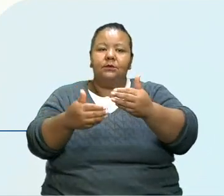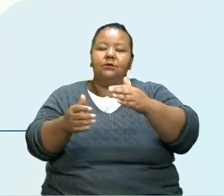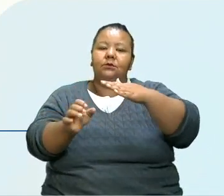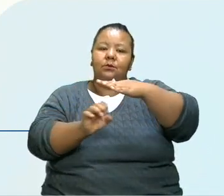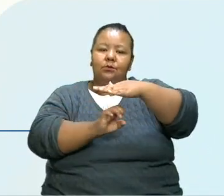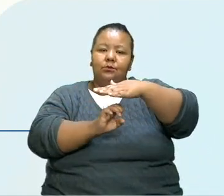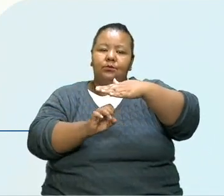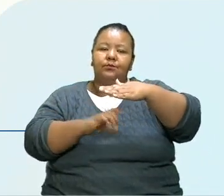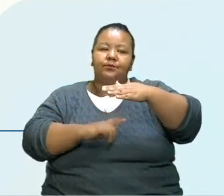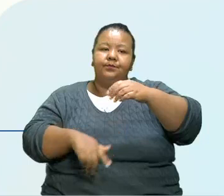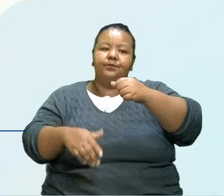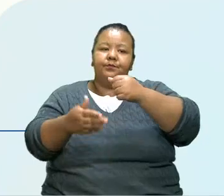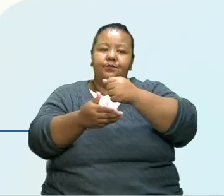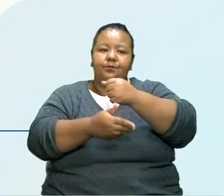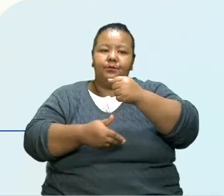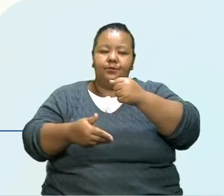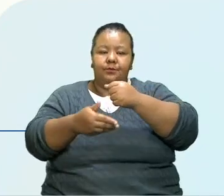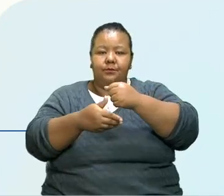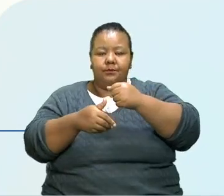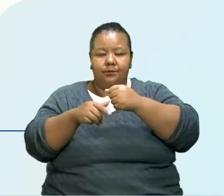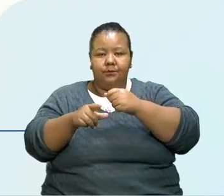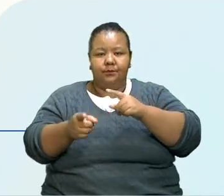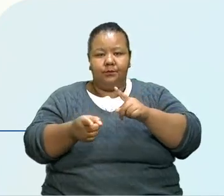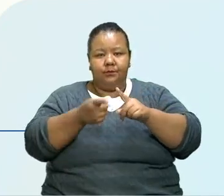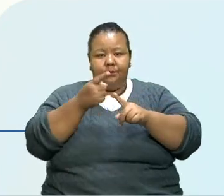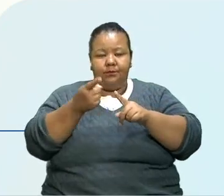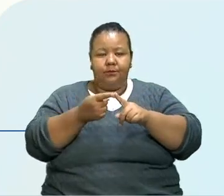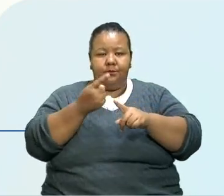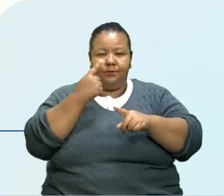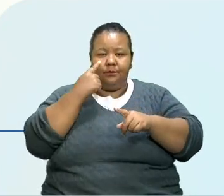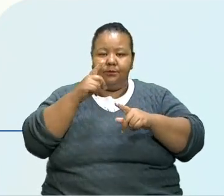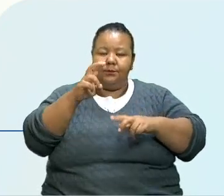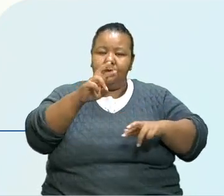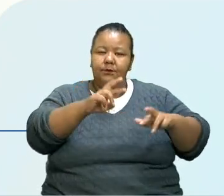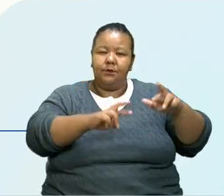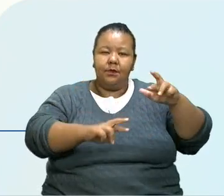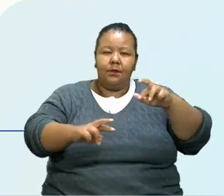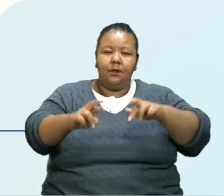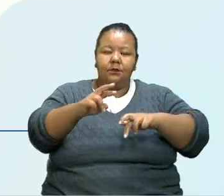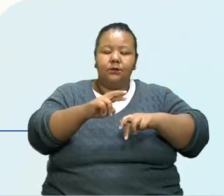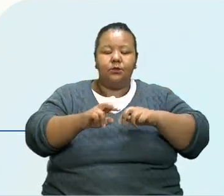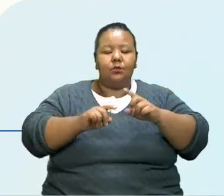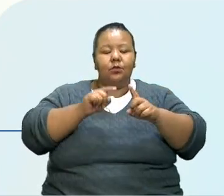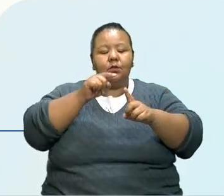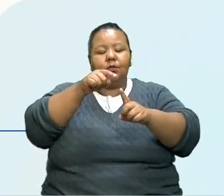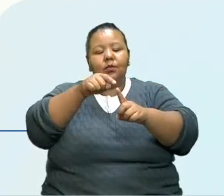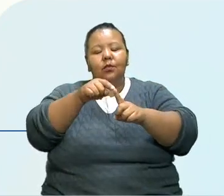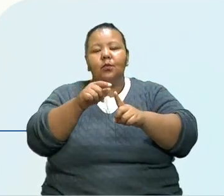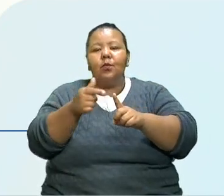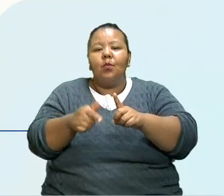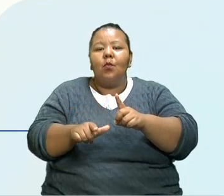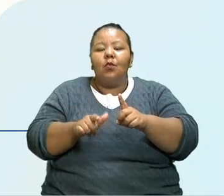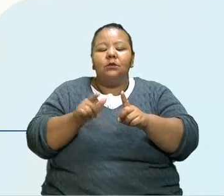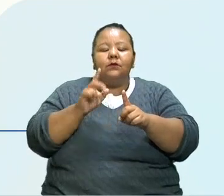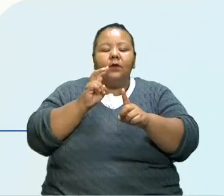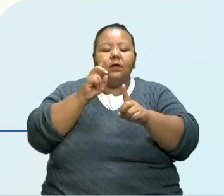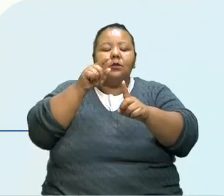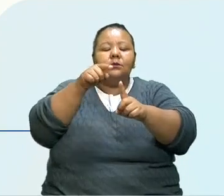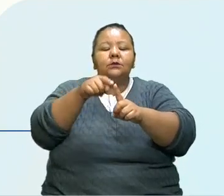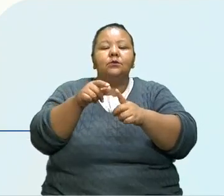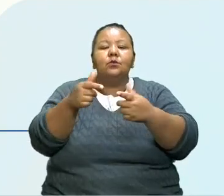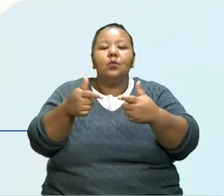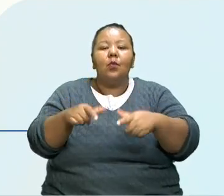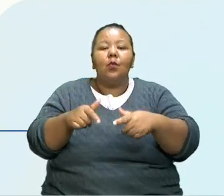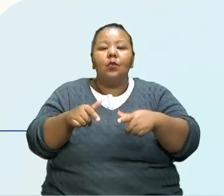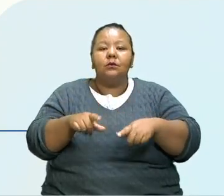como base aqui, primeiro de tudo, a análise dos objetivos. Então, onde que eu consegui esses objetivos aqui? Lá